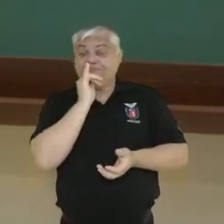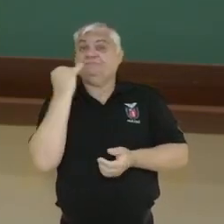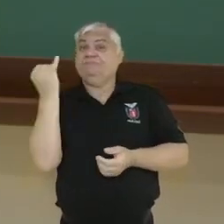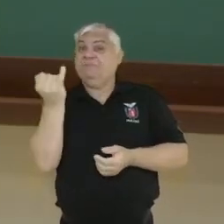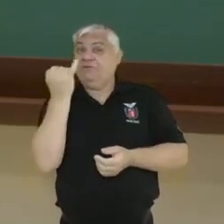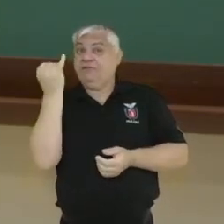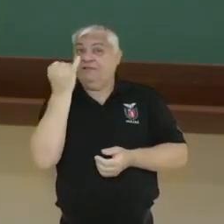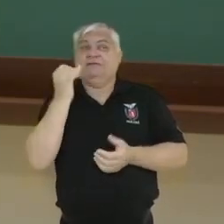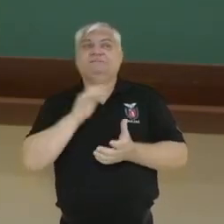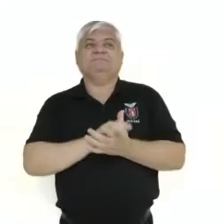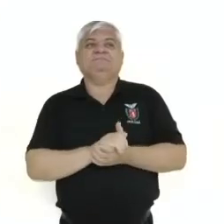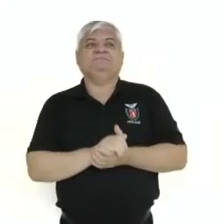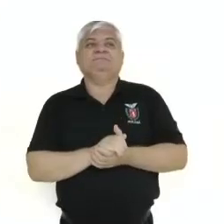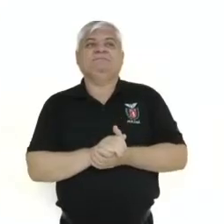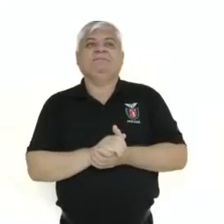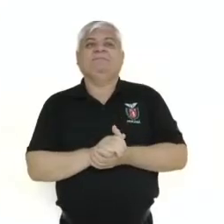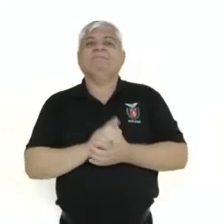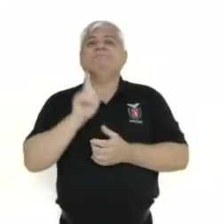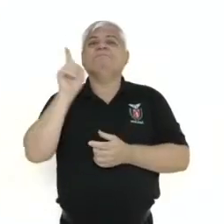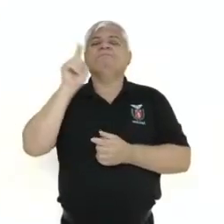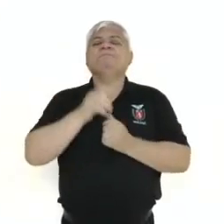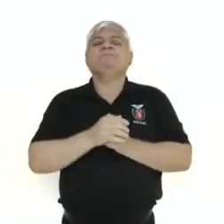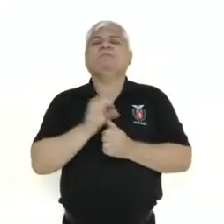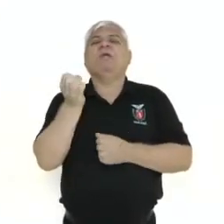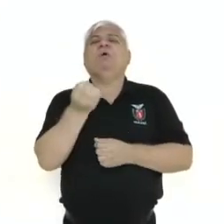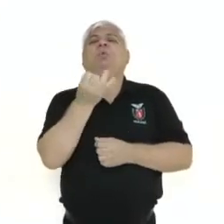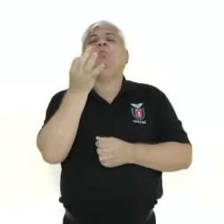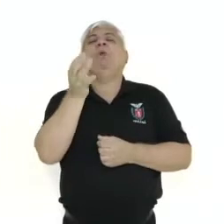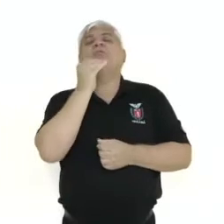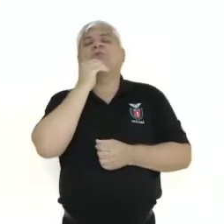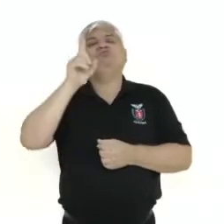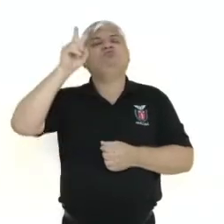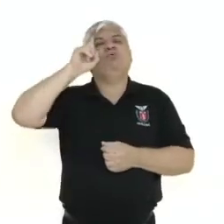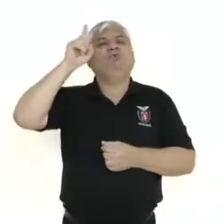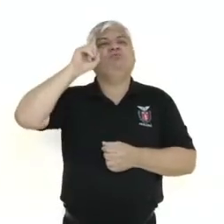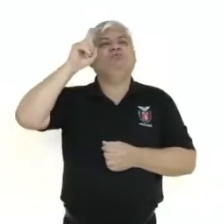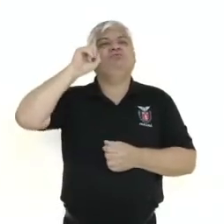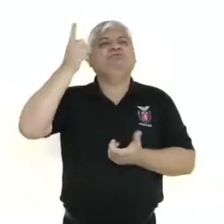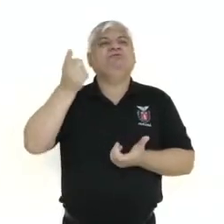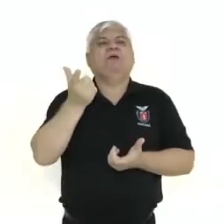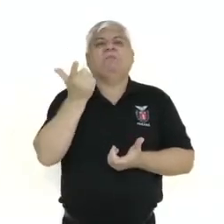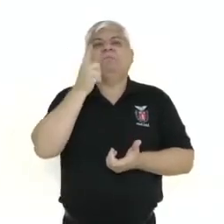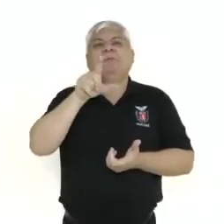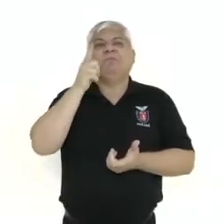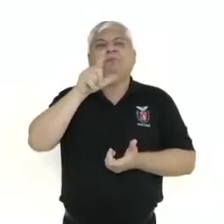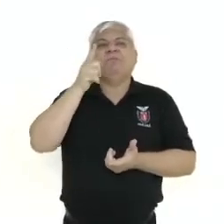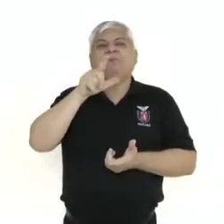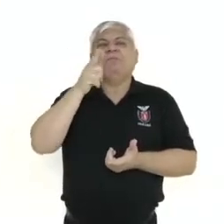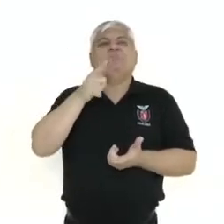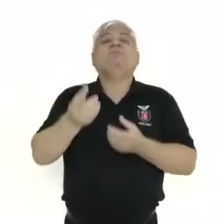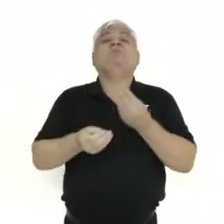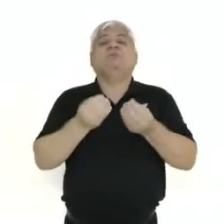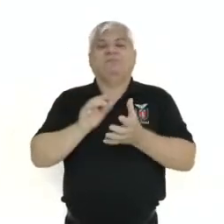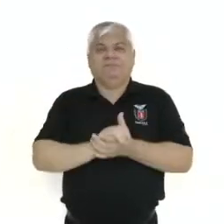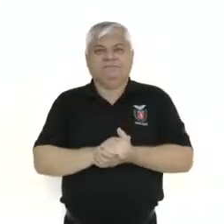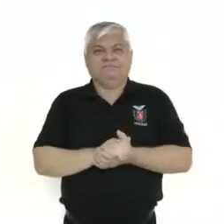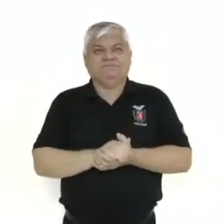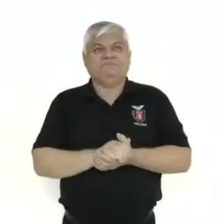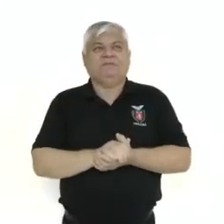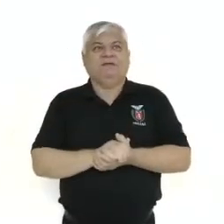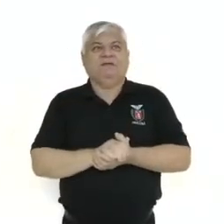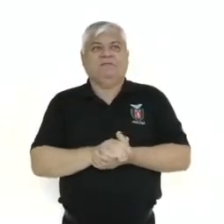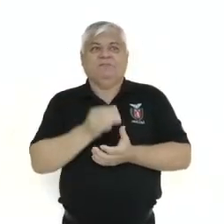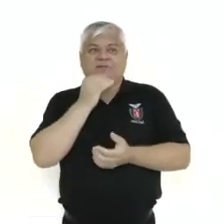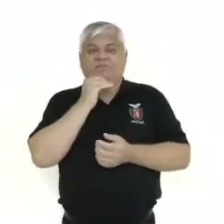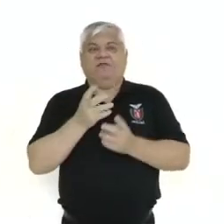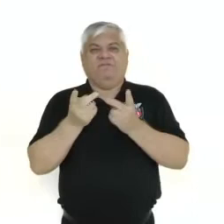importante é você saber o faturamento diário. Aqui tem um exemplo de 3 dias dessa determinada empresa. Ó.